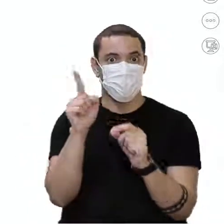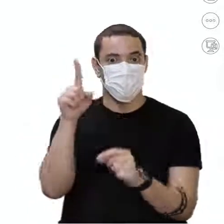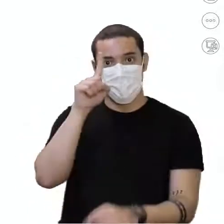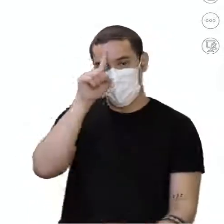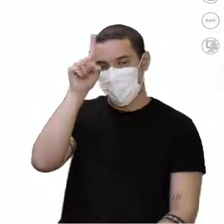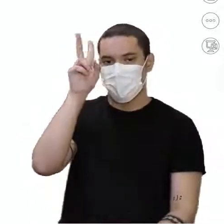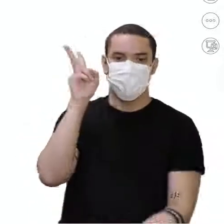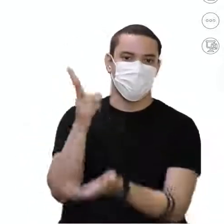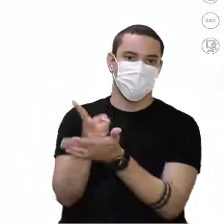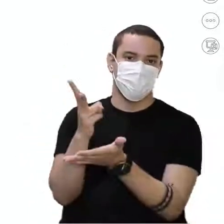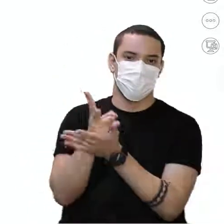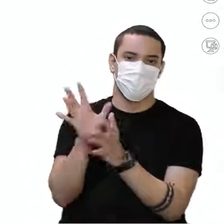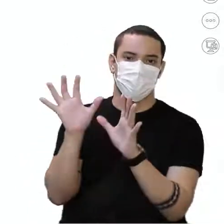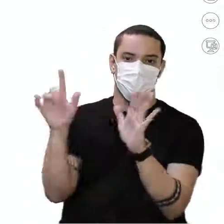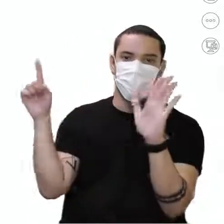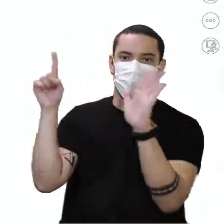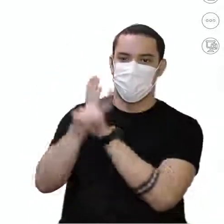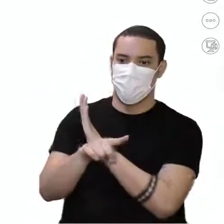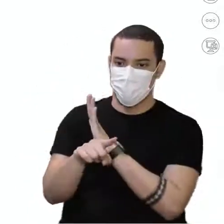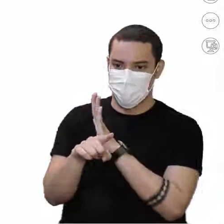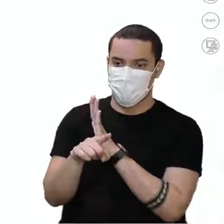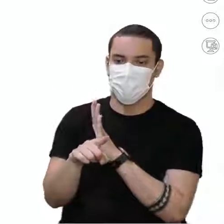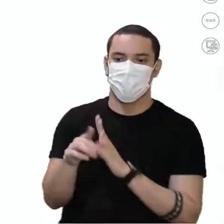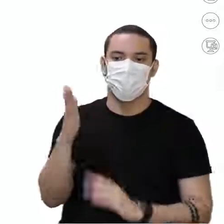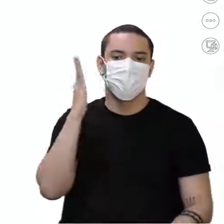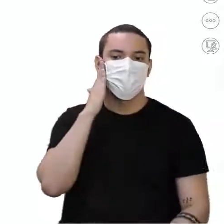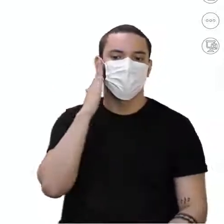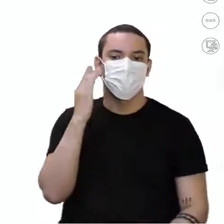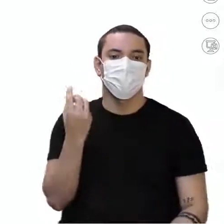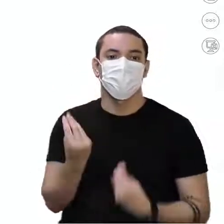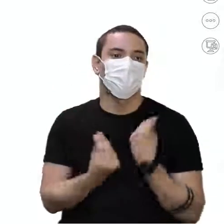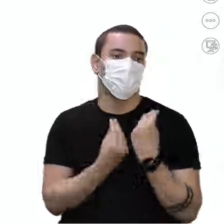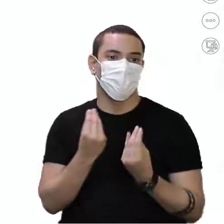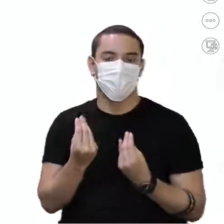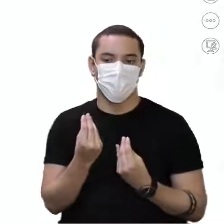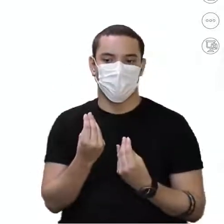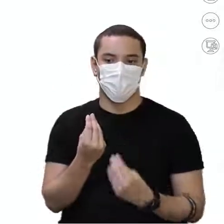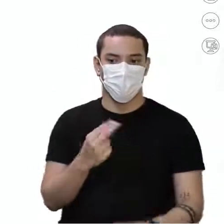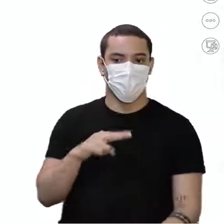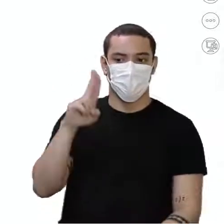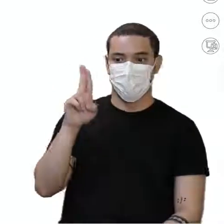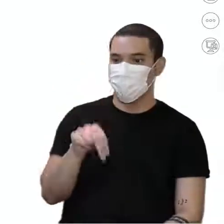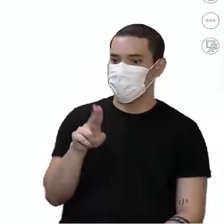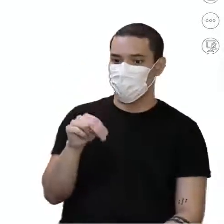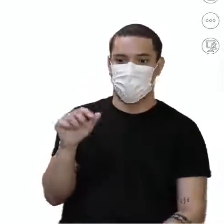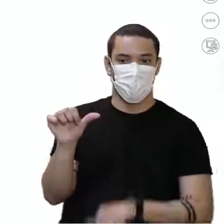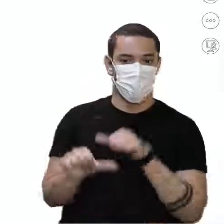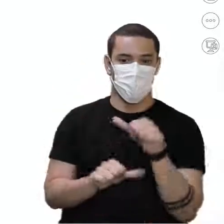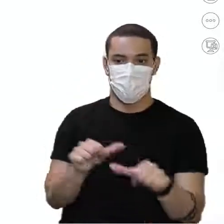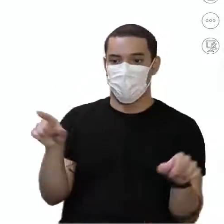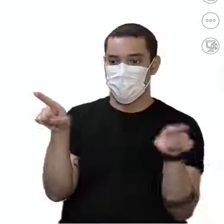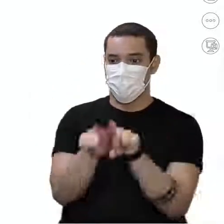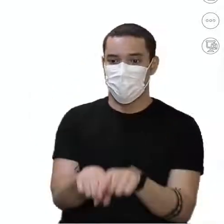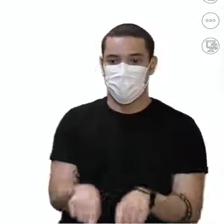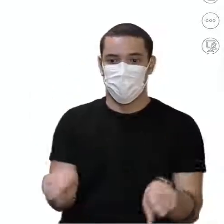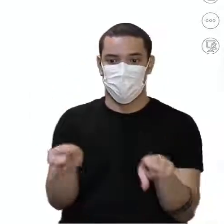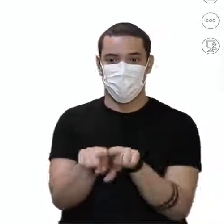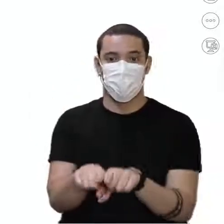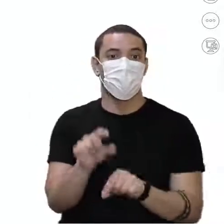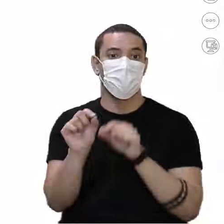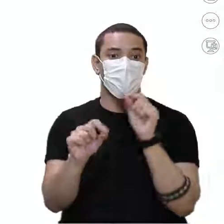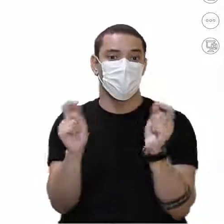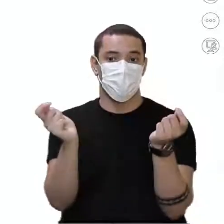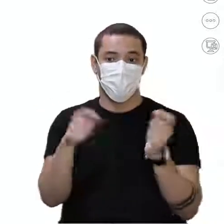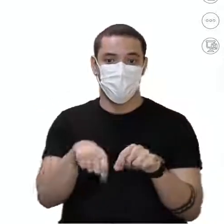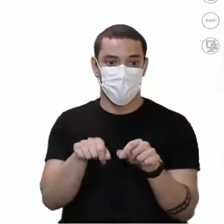sempre a estrutura have you ever been? Have you ever been? Nunca vai mudar. Agora, claro, o que vai mudar